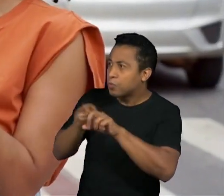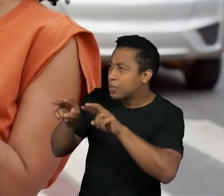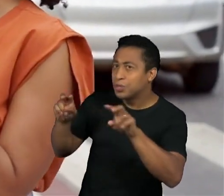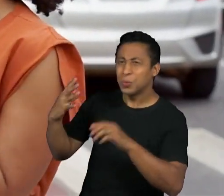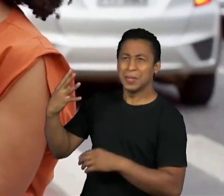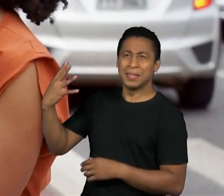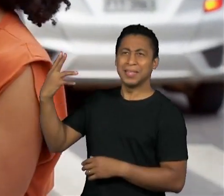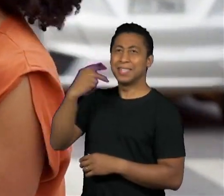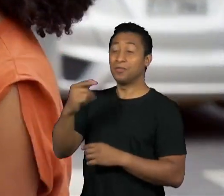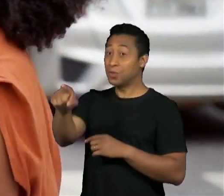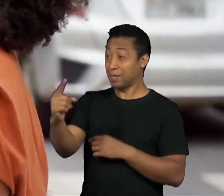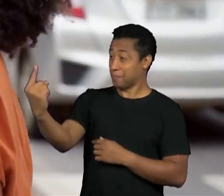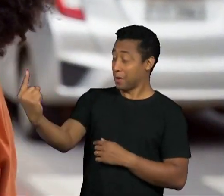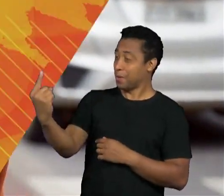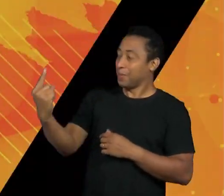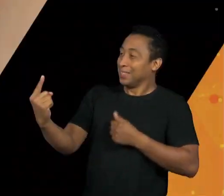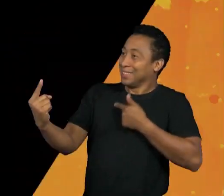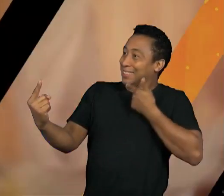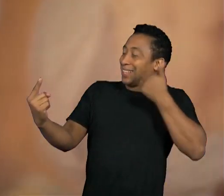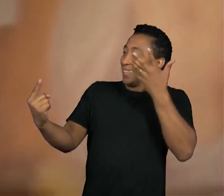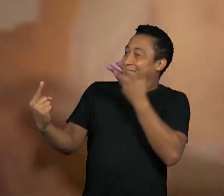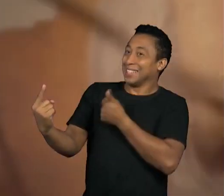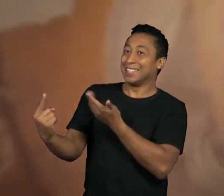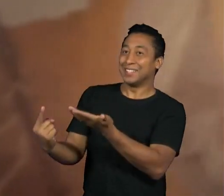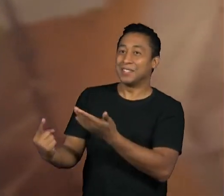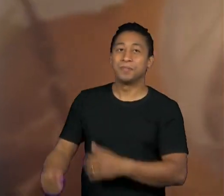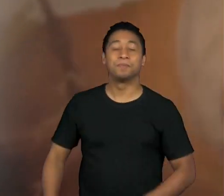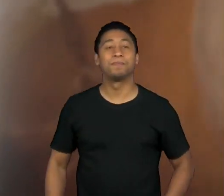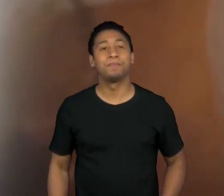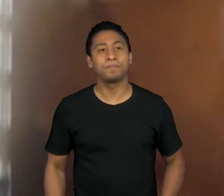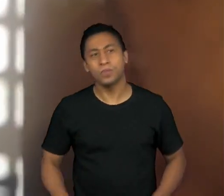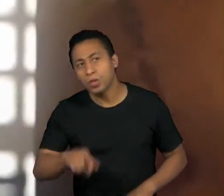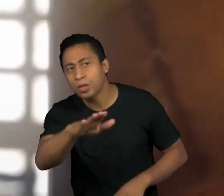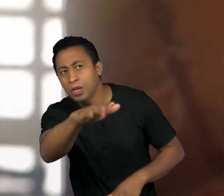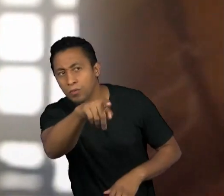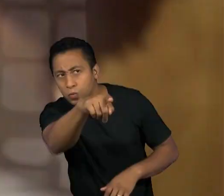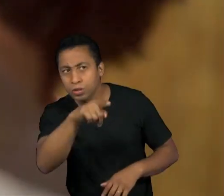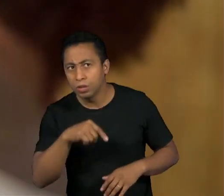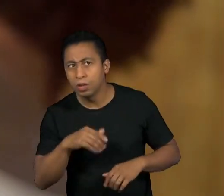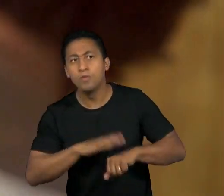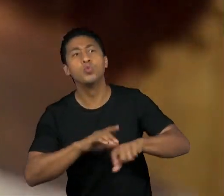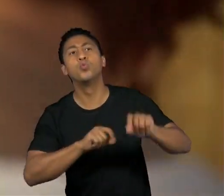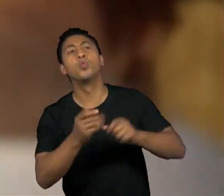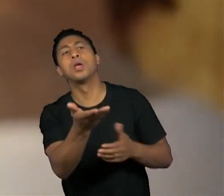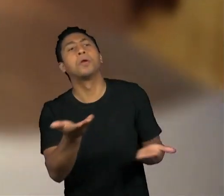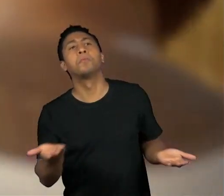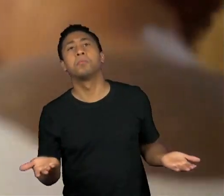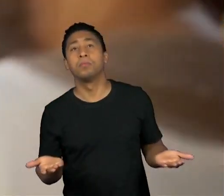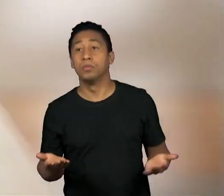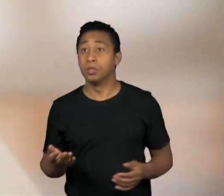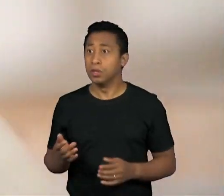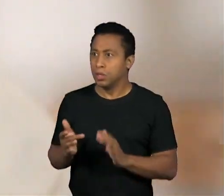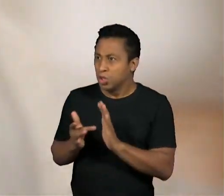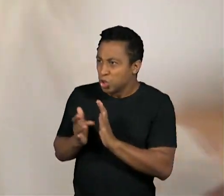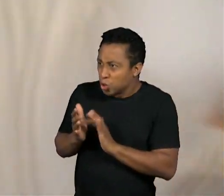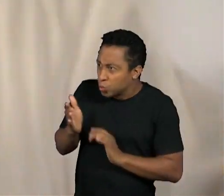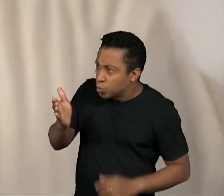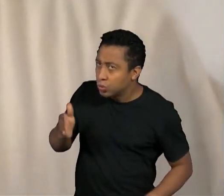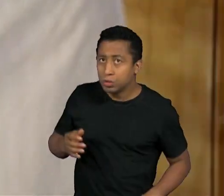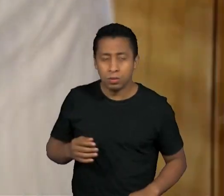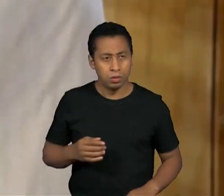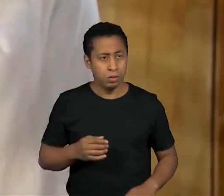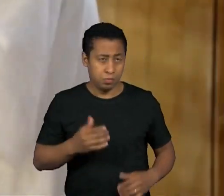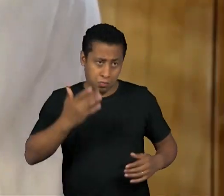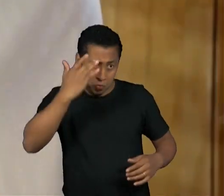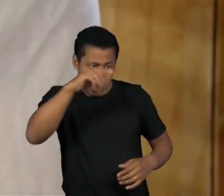de longe e falei, que linda. Opa, meu abençoado, com licença, posso saber o que é que você tá fazendo aí? Jesus é o senhor? Aí você que vai me